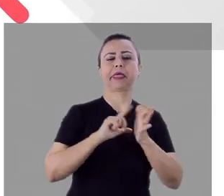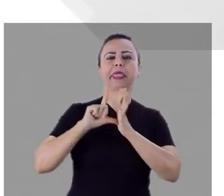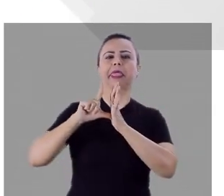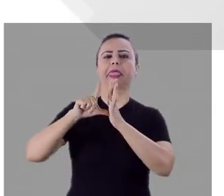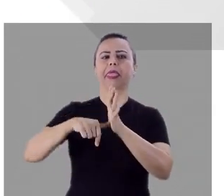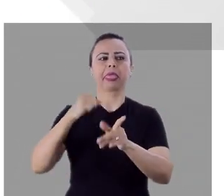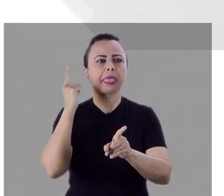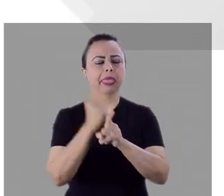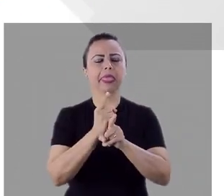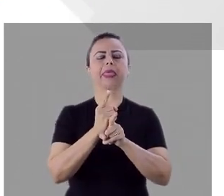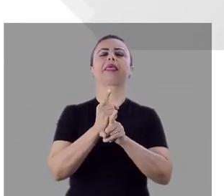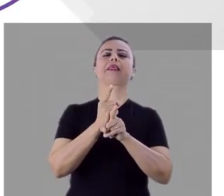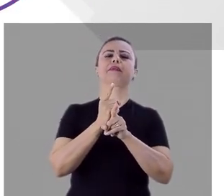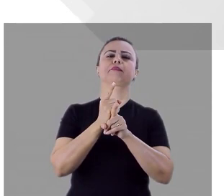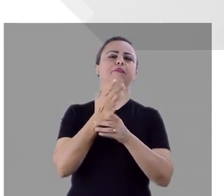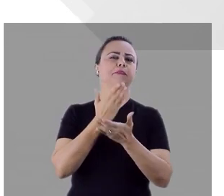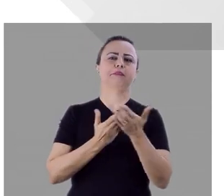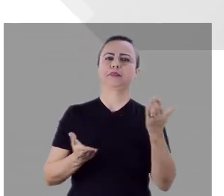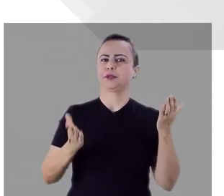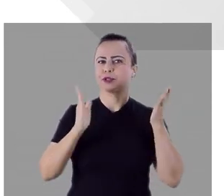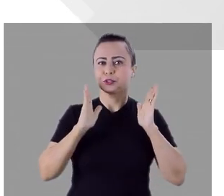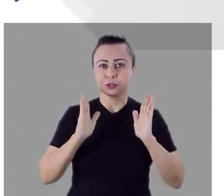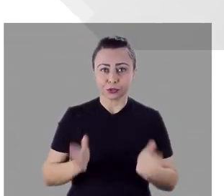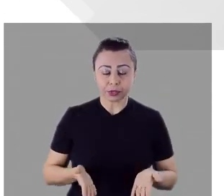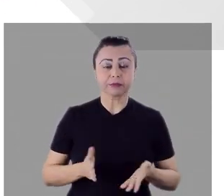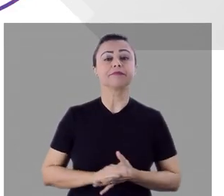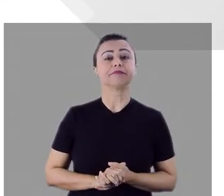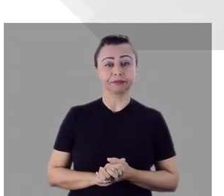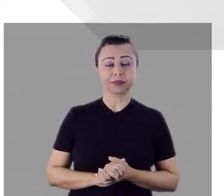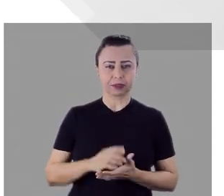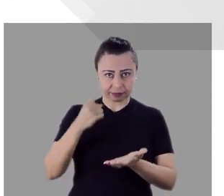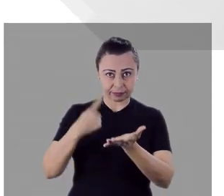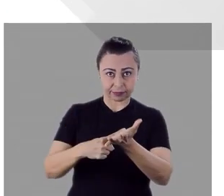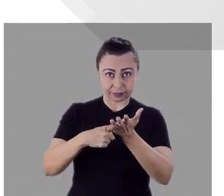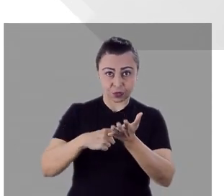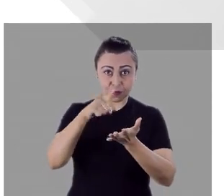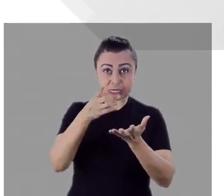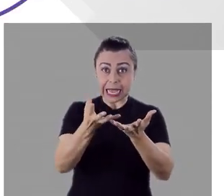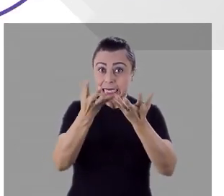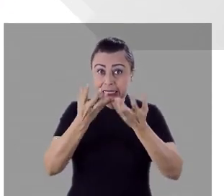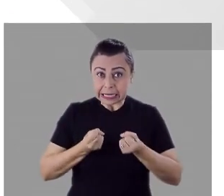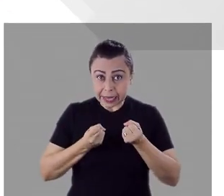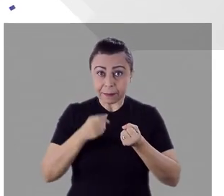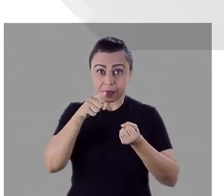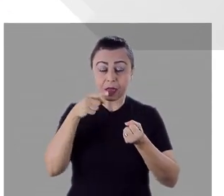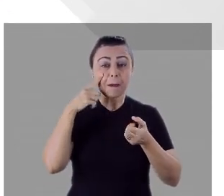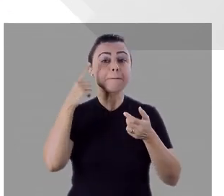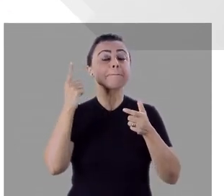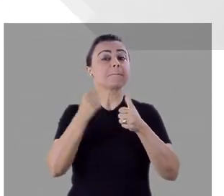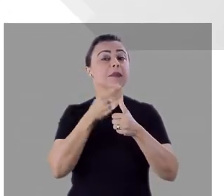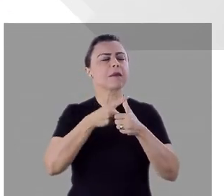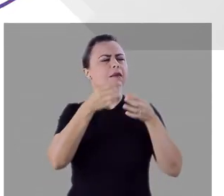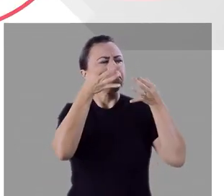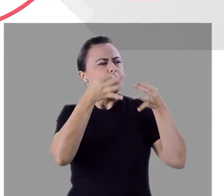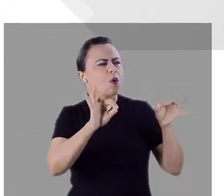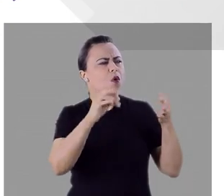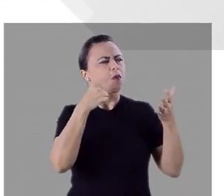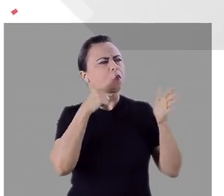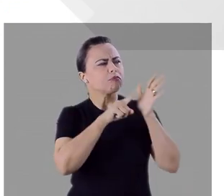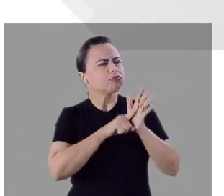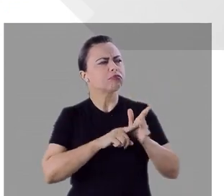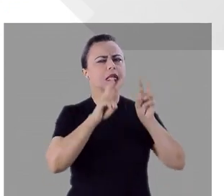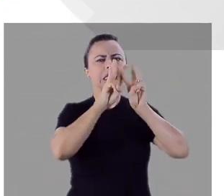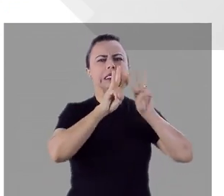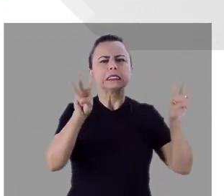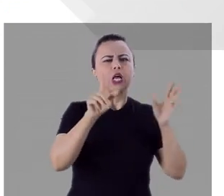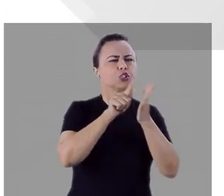final, todo mundo leva tempo para se curar dos efeitos. Então vamos combinar o seguinte? Tudo o que você receber, verifique, confira a fonte, consulte